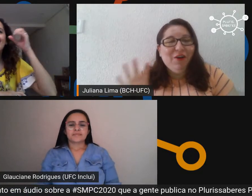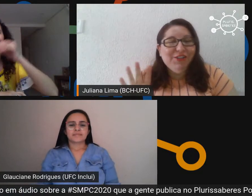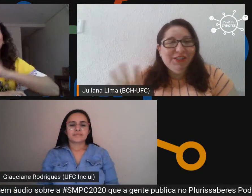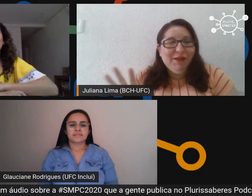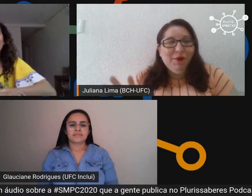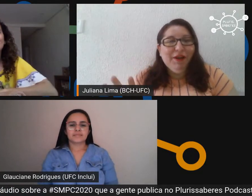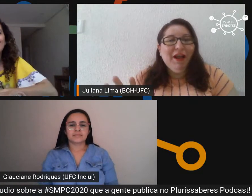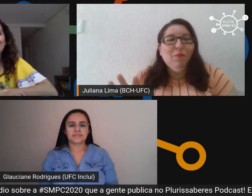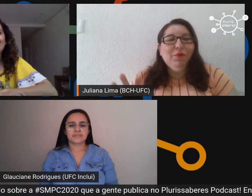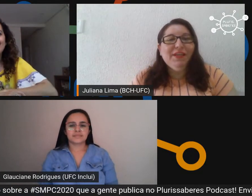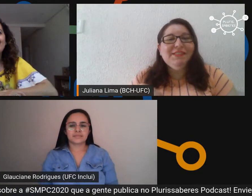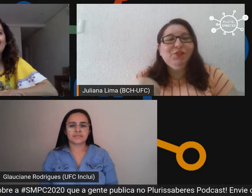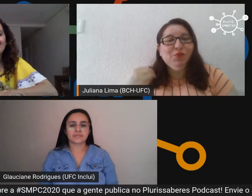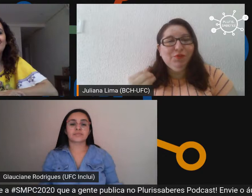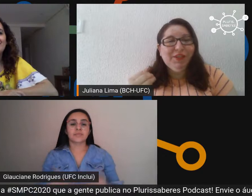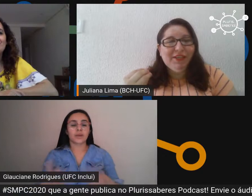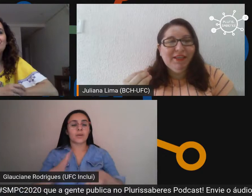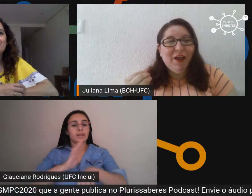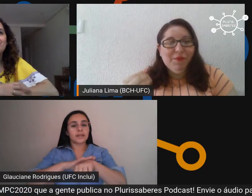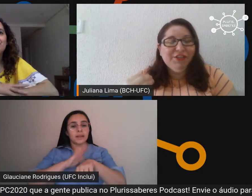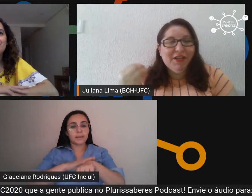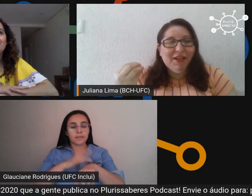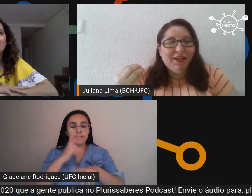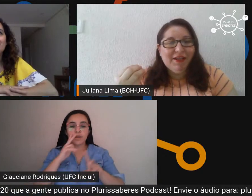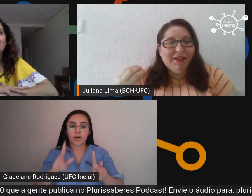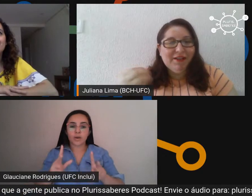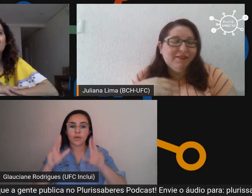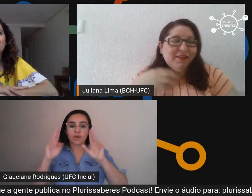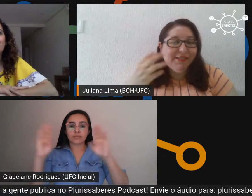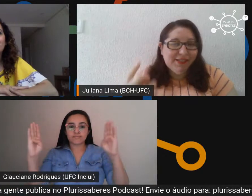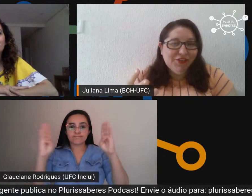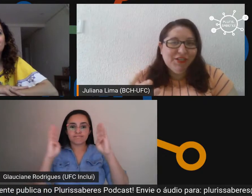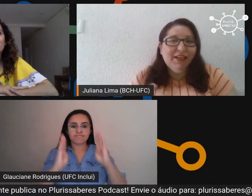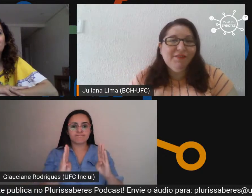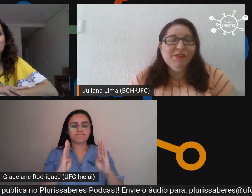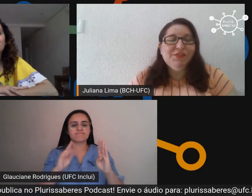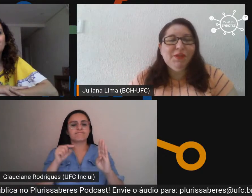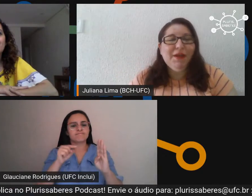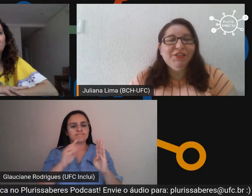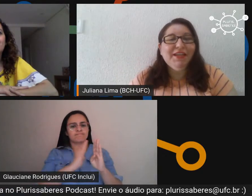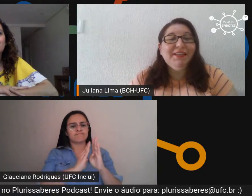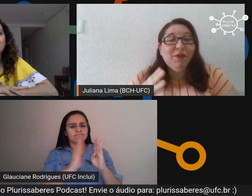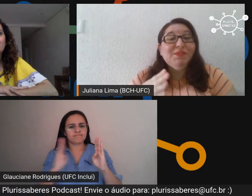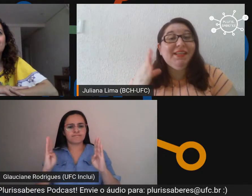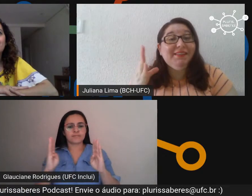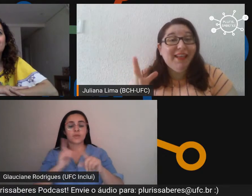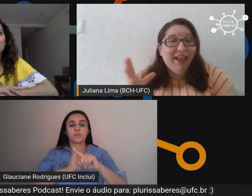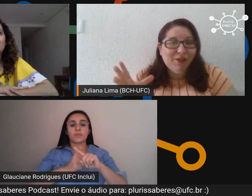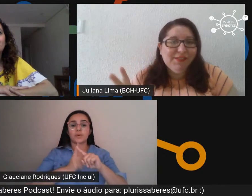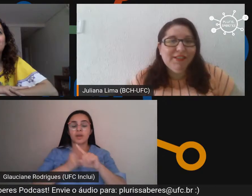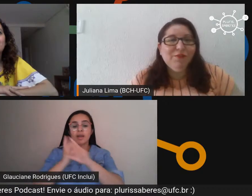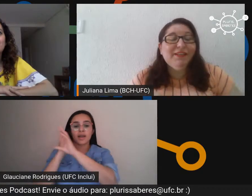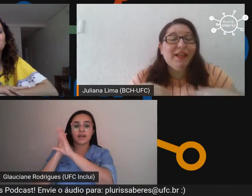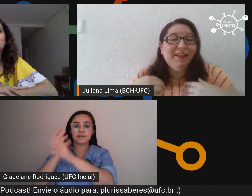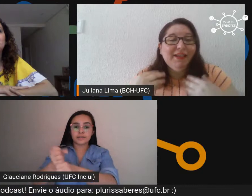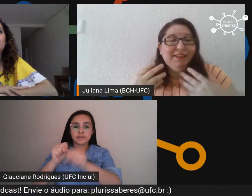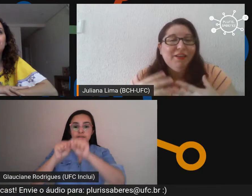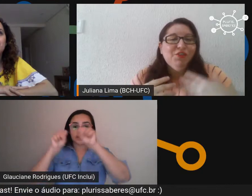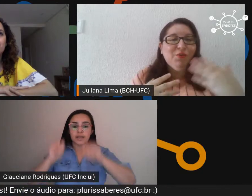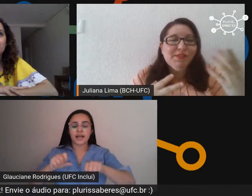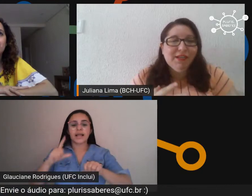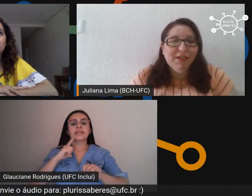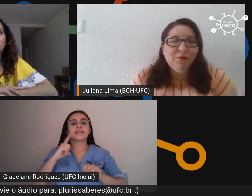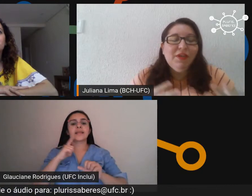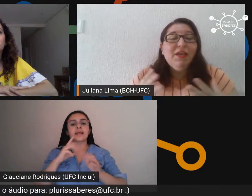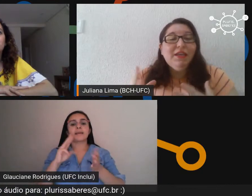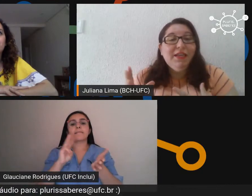período do recorte temporal, porque assim, tudo que realmente a exige, né, na revisão sistemática é que tem os critérios, então, sim, até